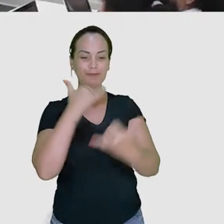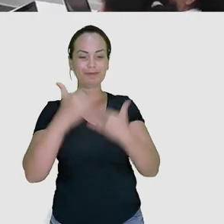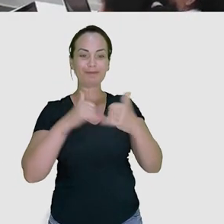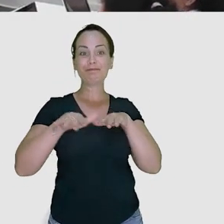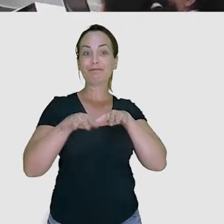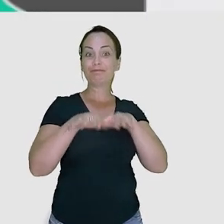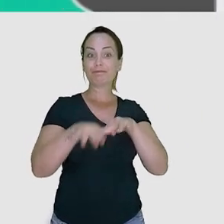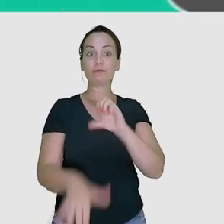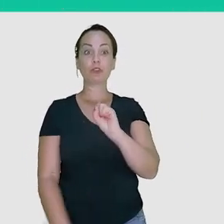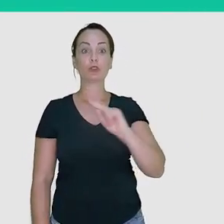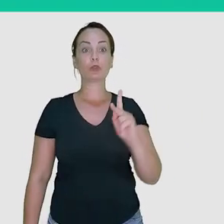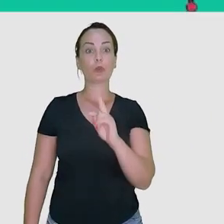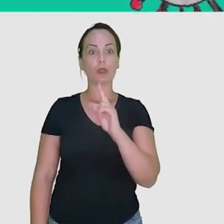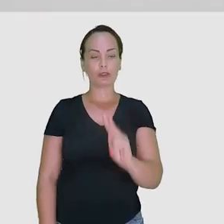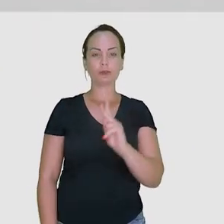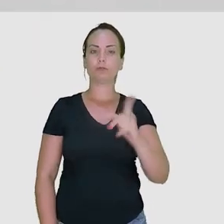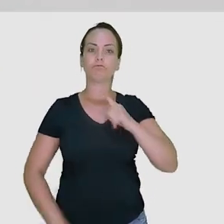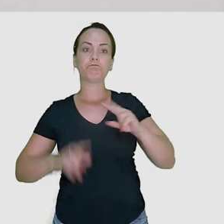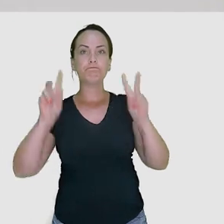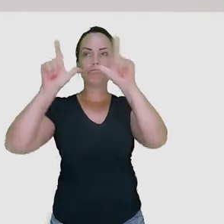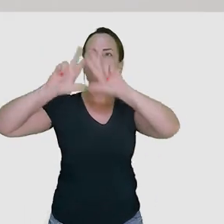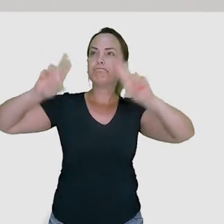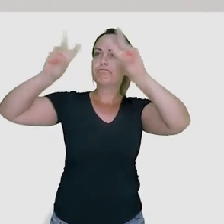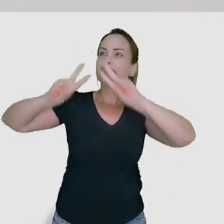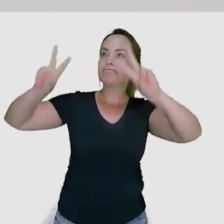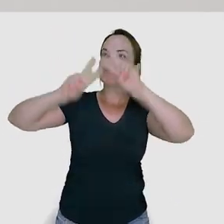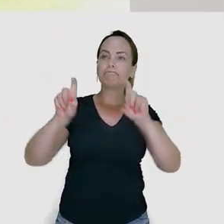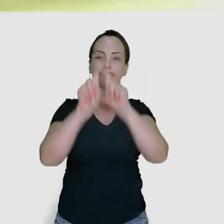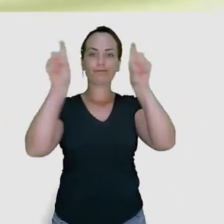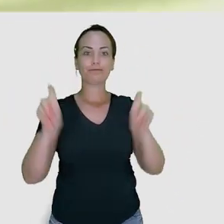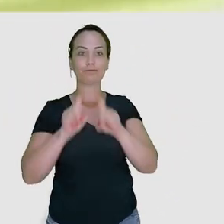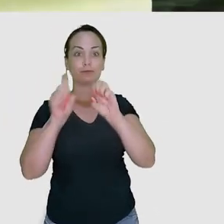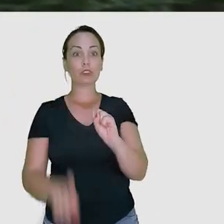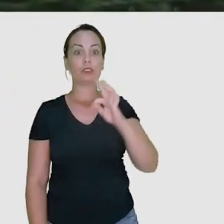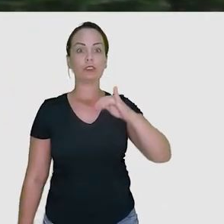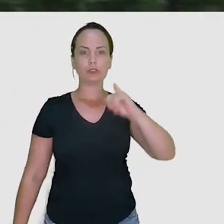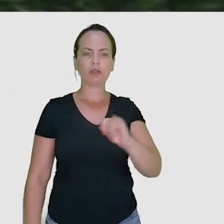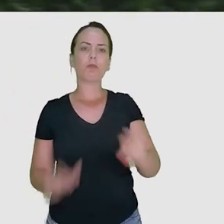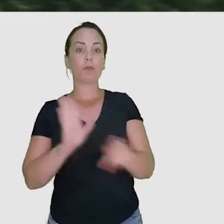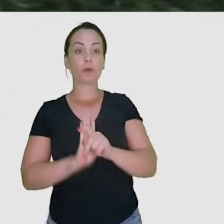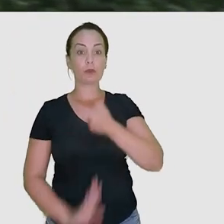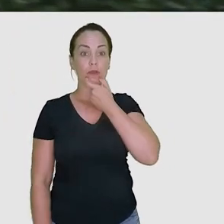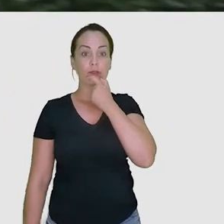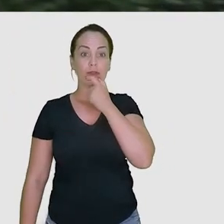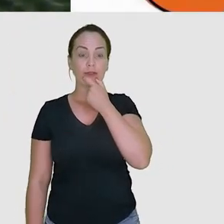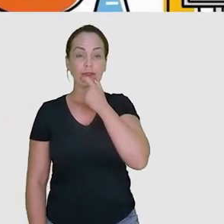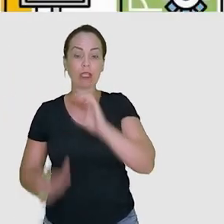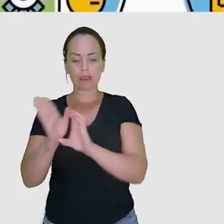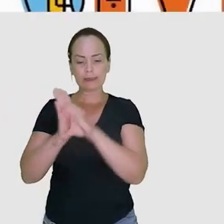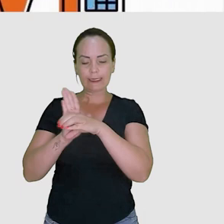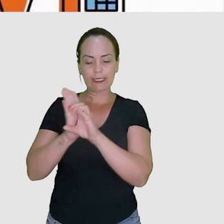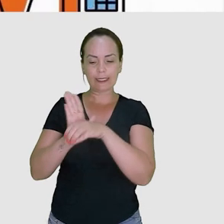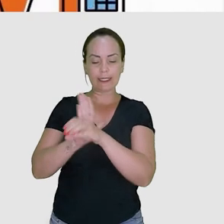digital que unem linguagem de programação através de jogos e animações no Scratch, audiovisual, computação gráfica e